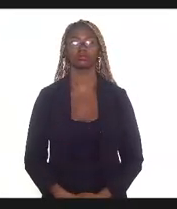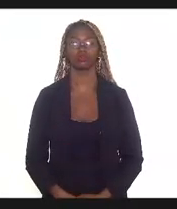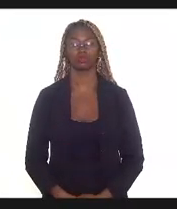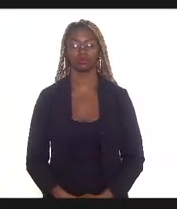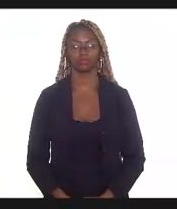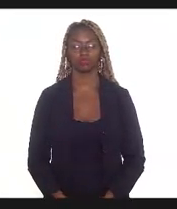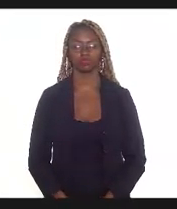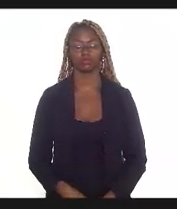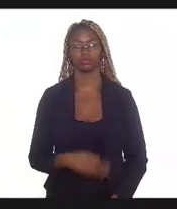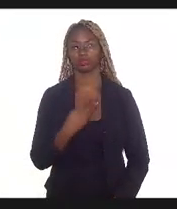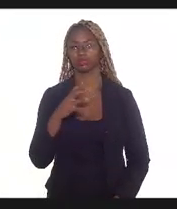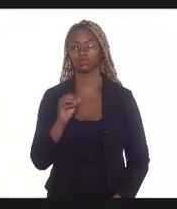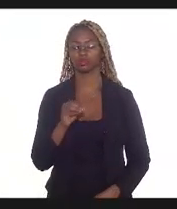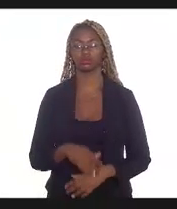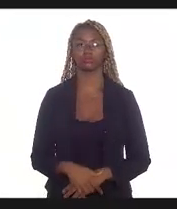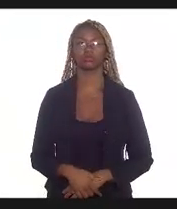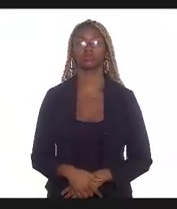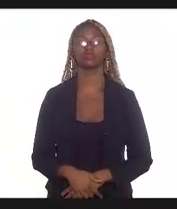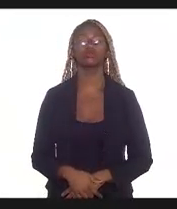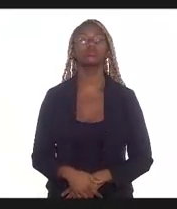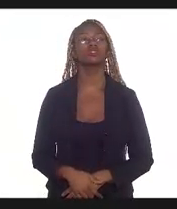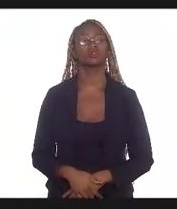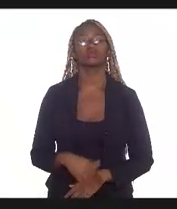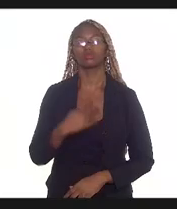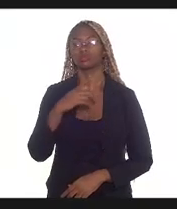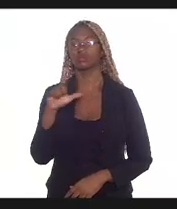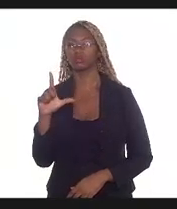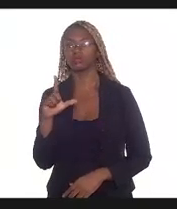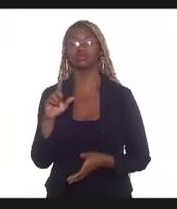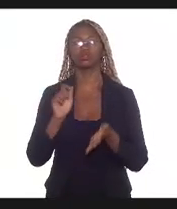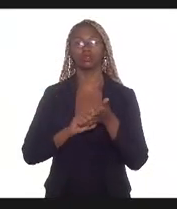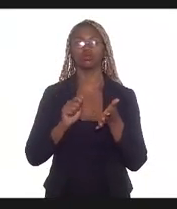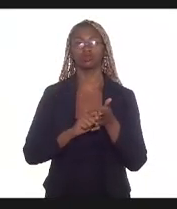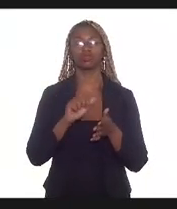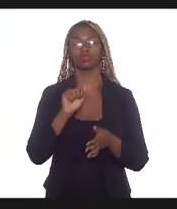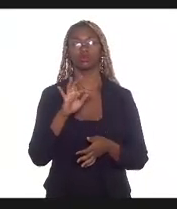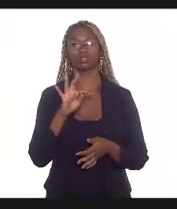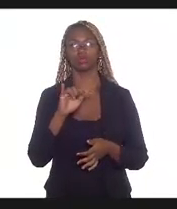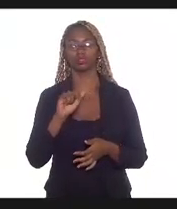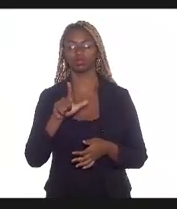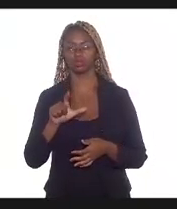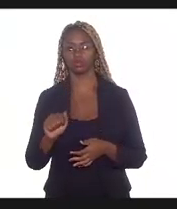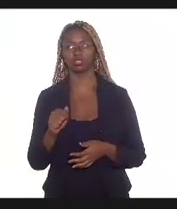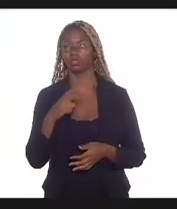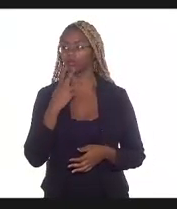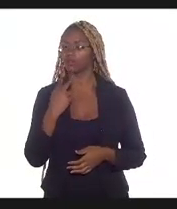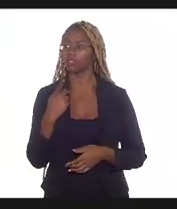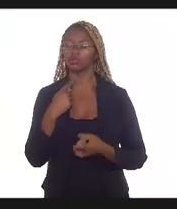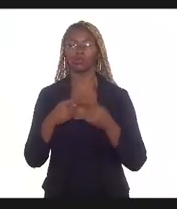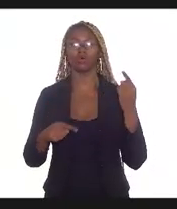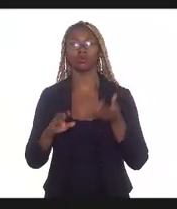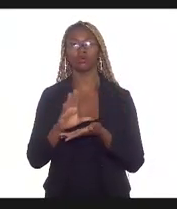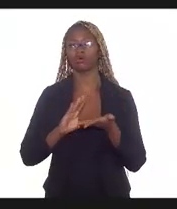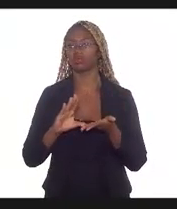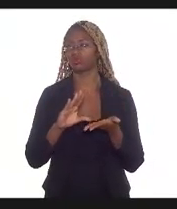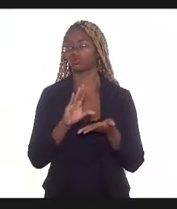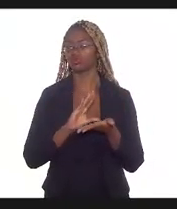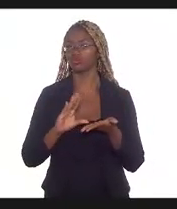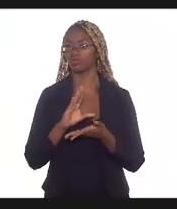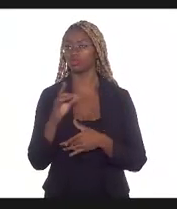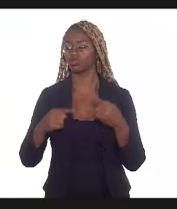30. Projeto de lei 3686/2017, pelo deputado Átila Nunes, parecer é pela inconstitucionalidade.